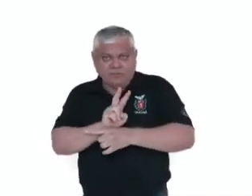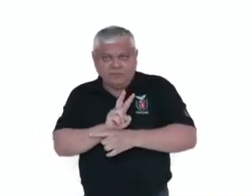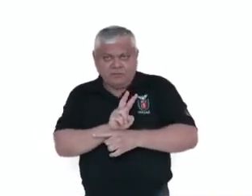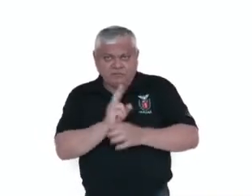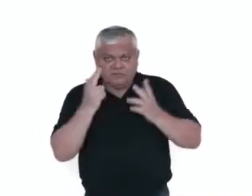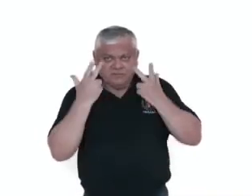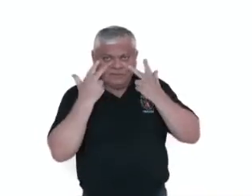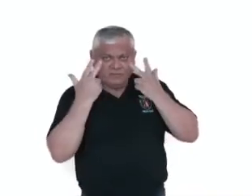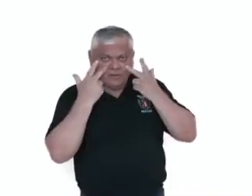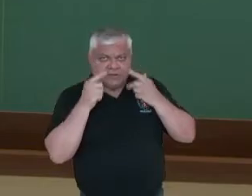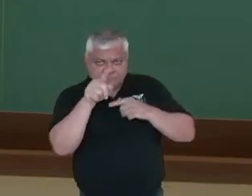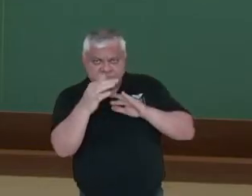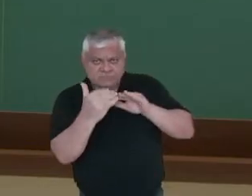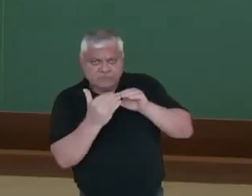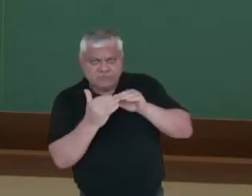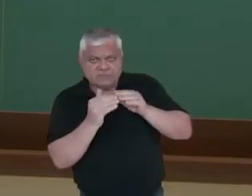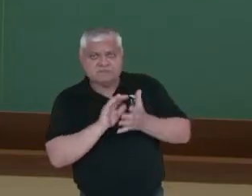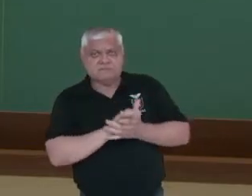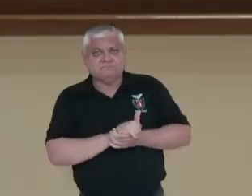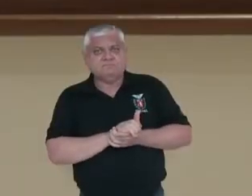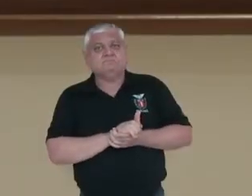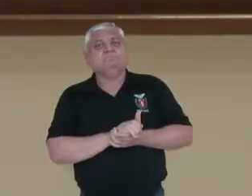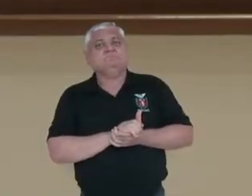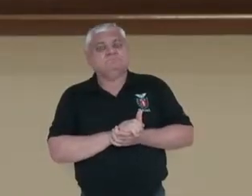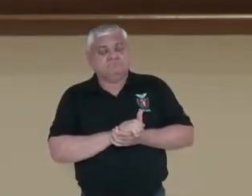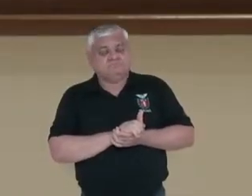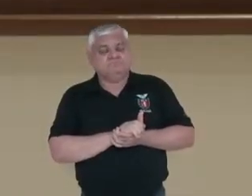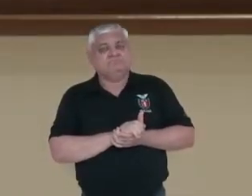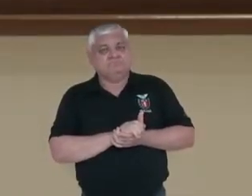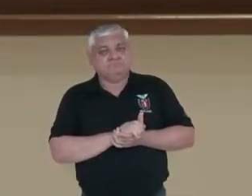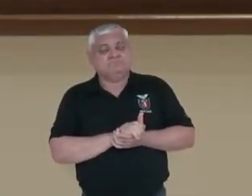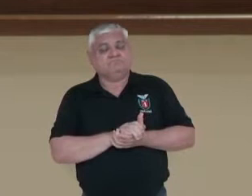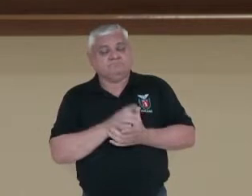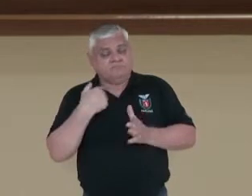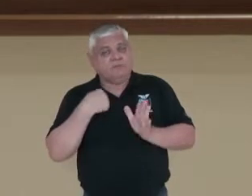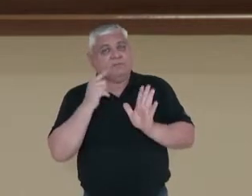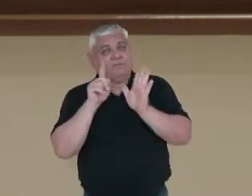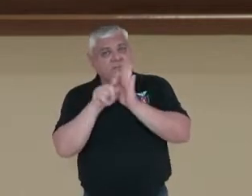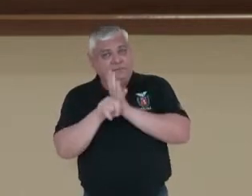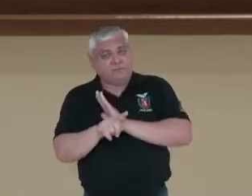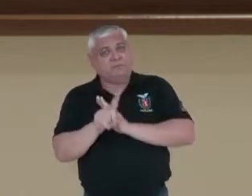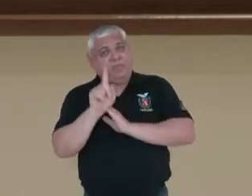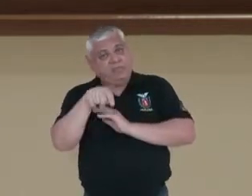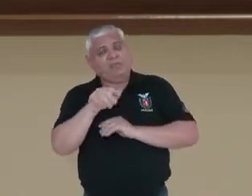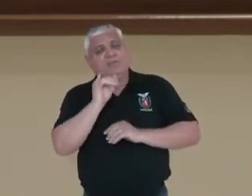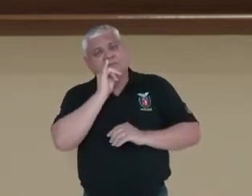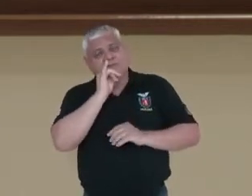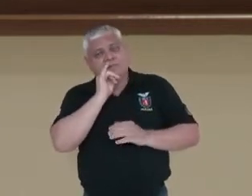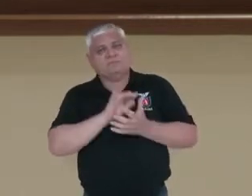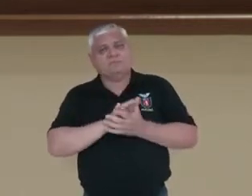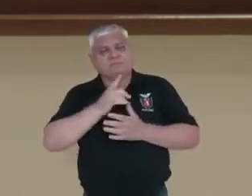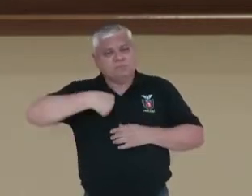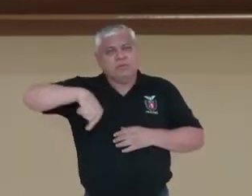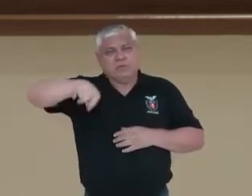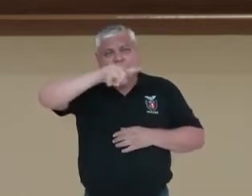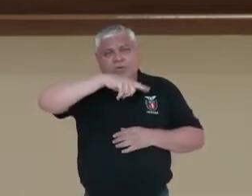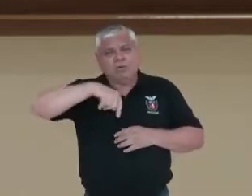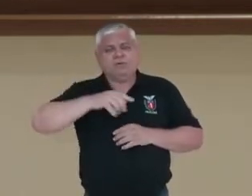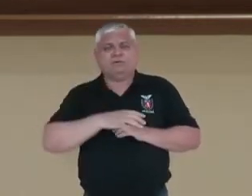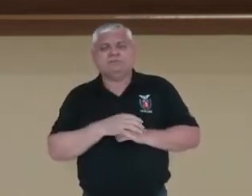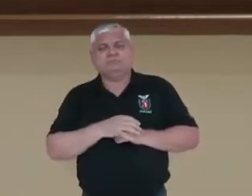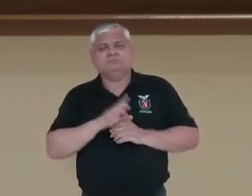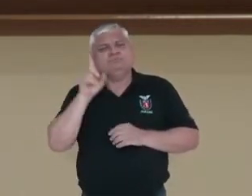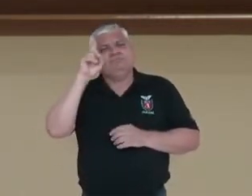natural? Em outras palavras, a questão que eu faço para vocês é essa. Será que a gente, no nosso dia a dia,